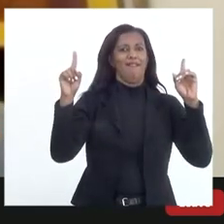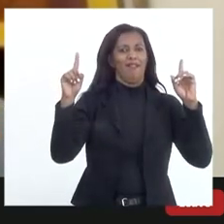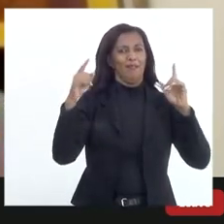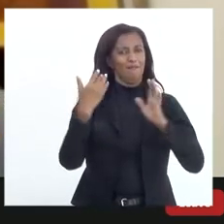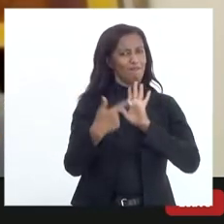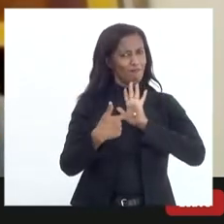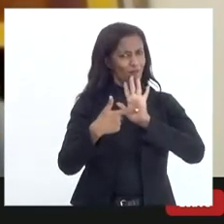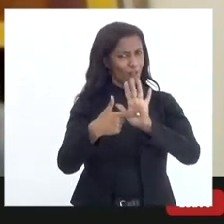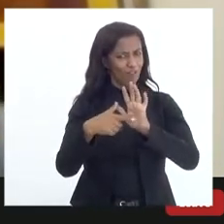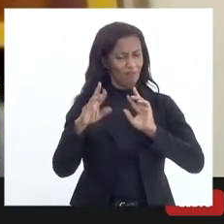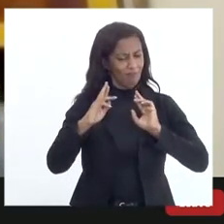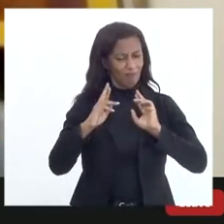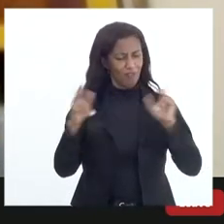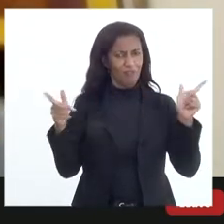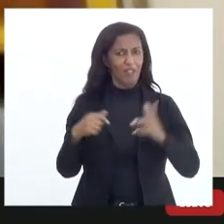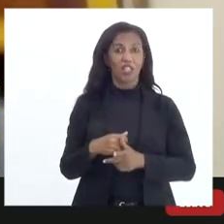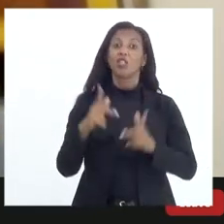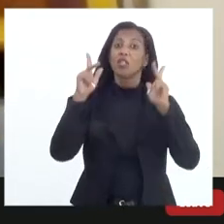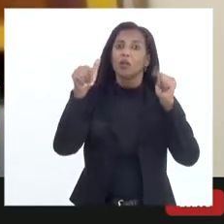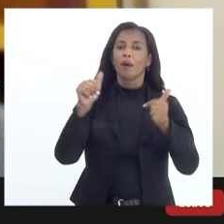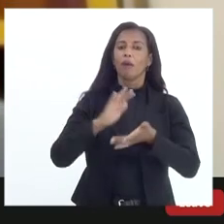toca assim. Assim também é o campo religioso.